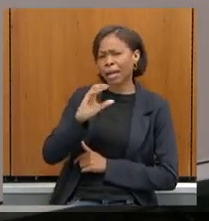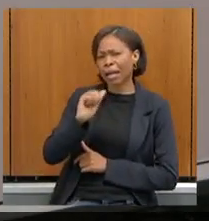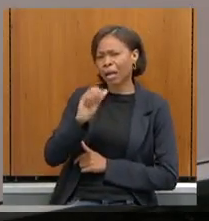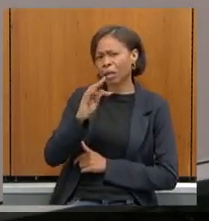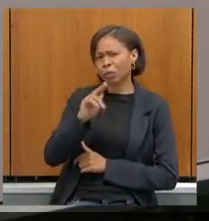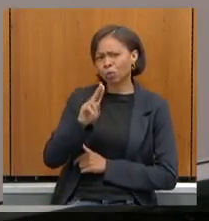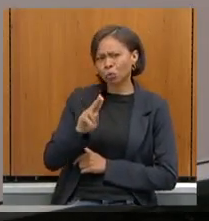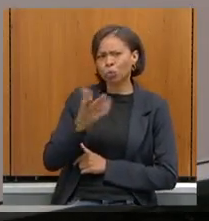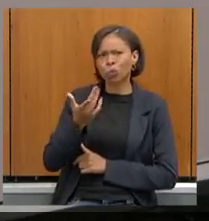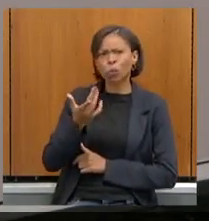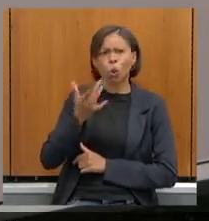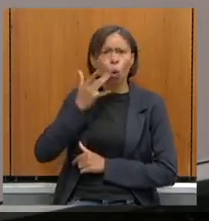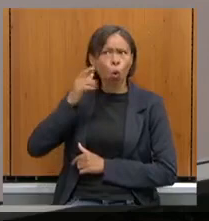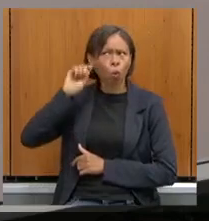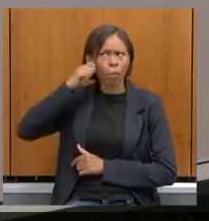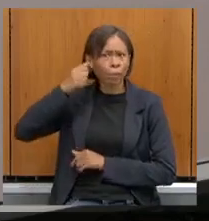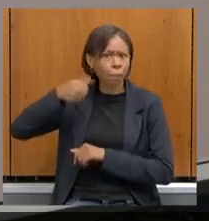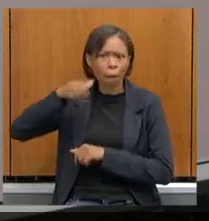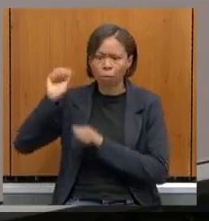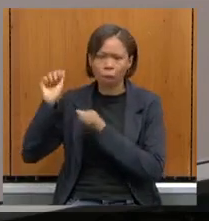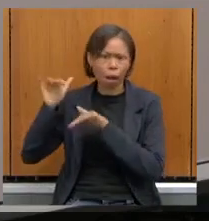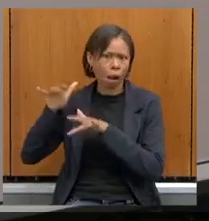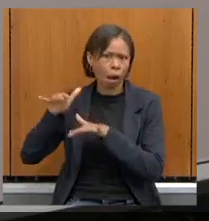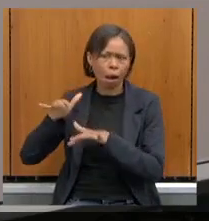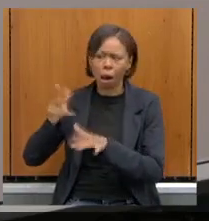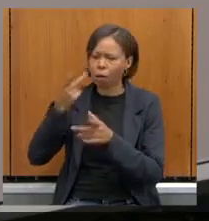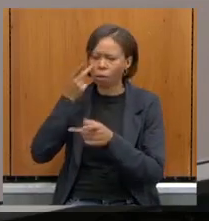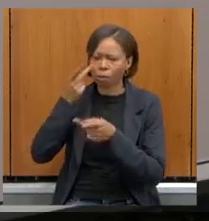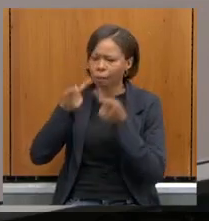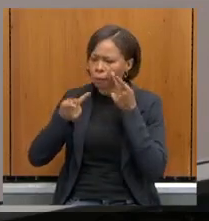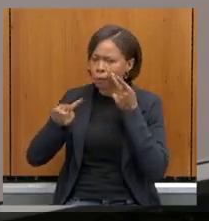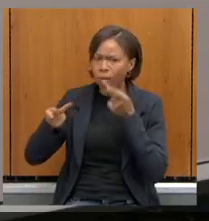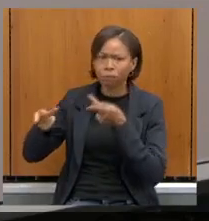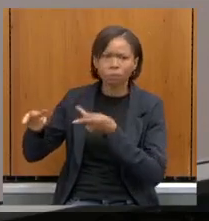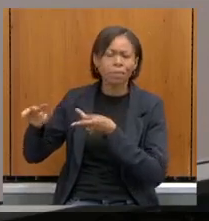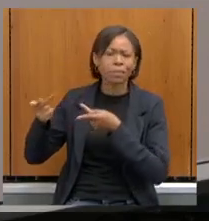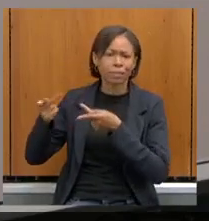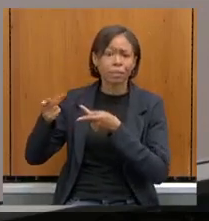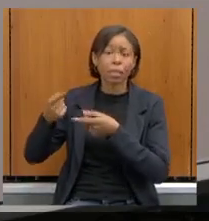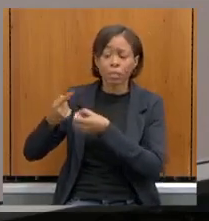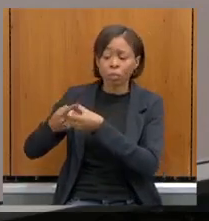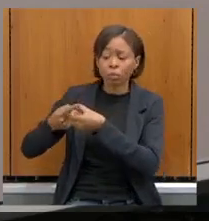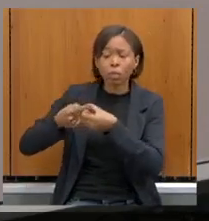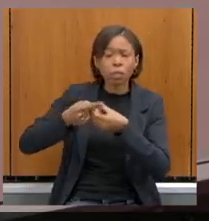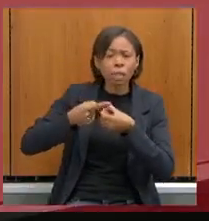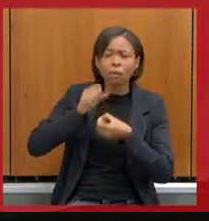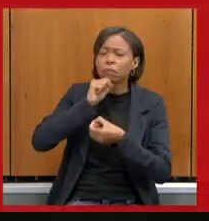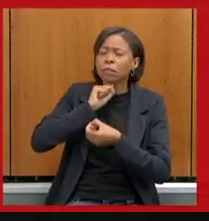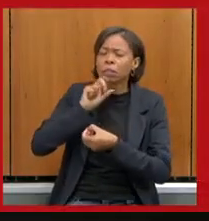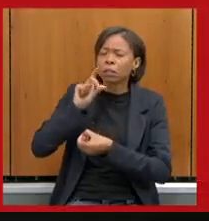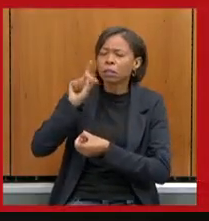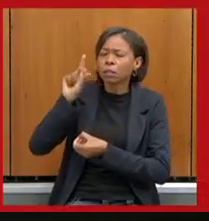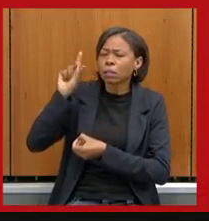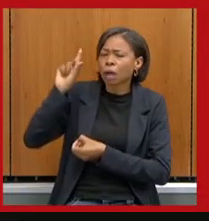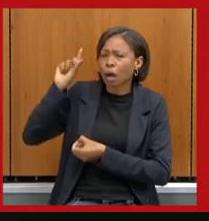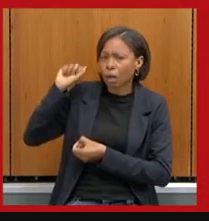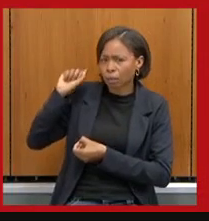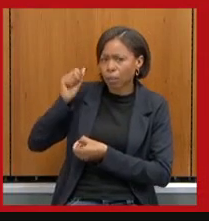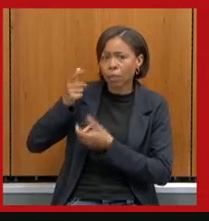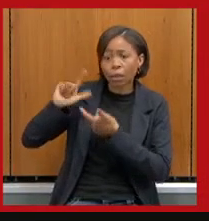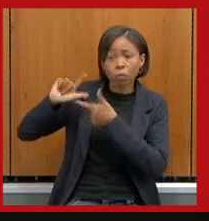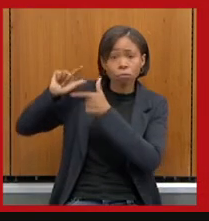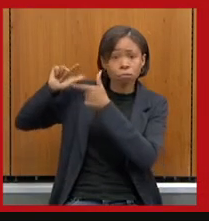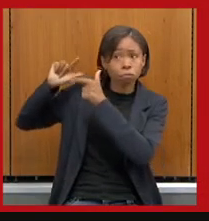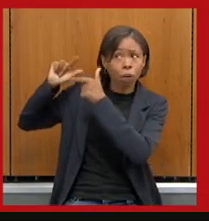o maior fluxo, Tiradentes, enfim, essas cidades que são do período colonial tradicionalmente recebem muito turismo e tem